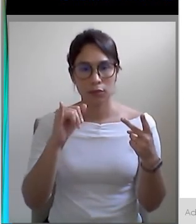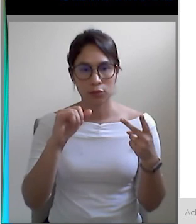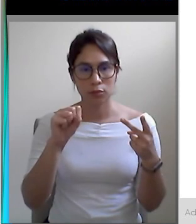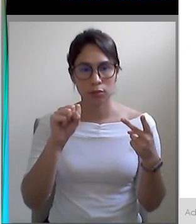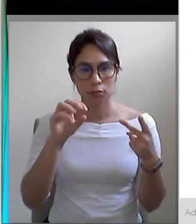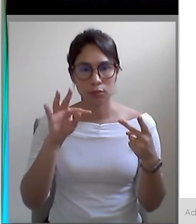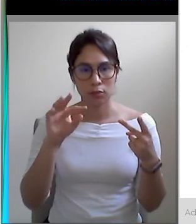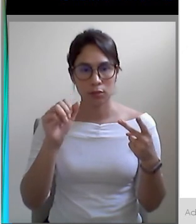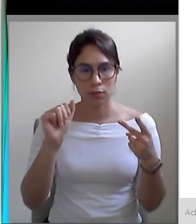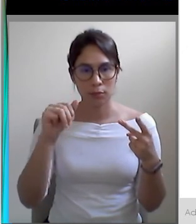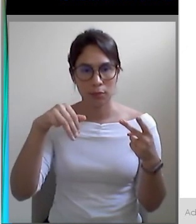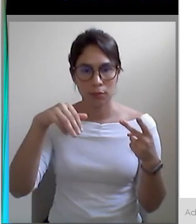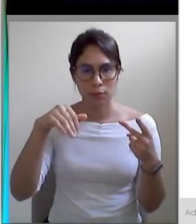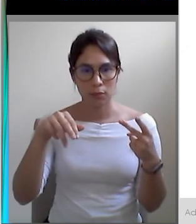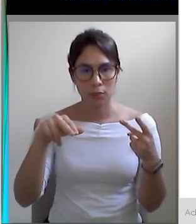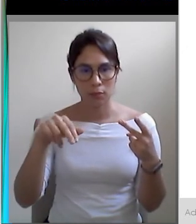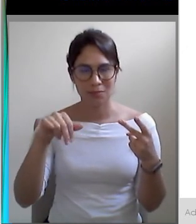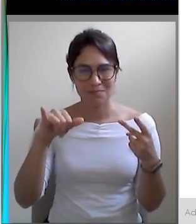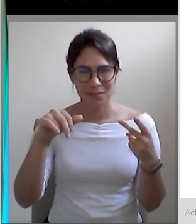e histamina.